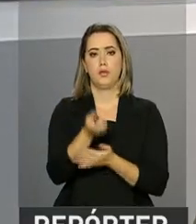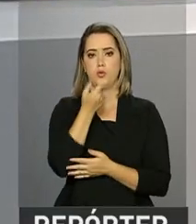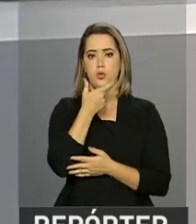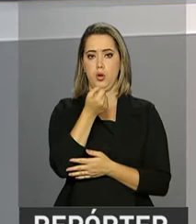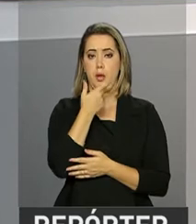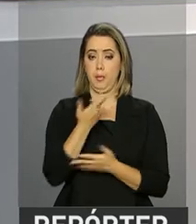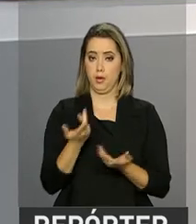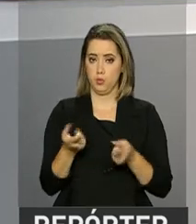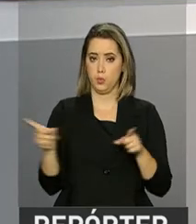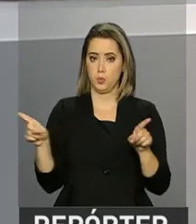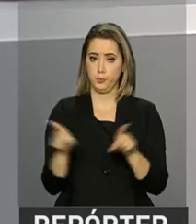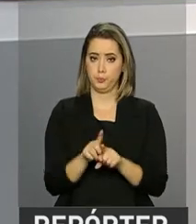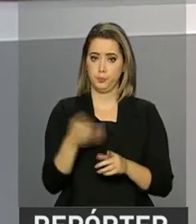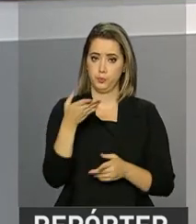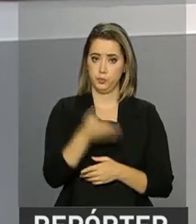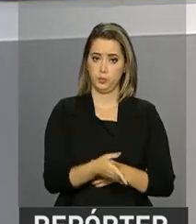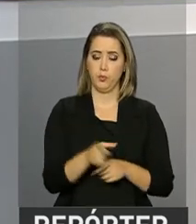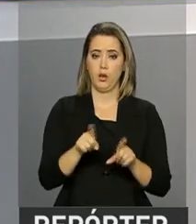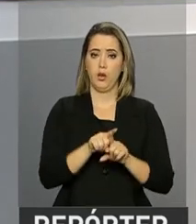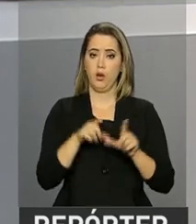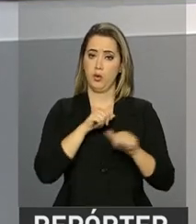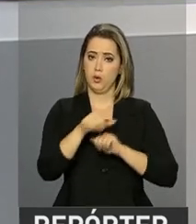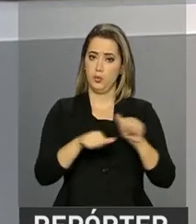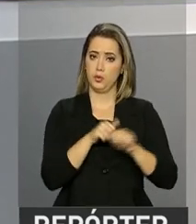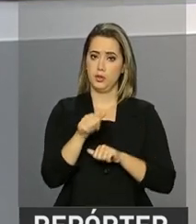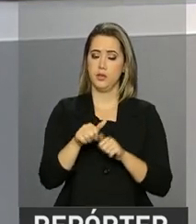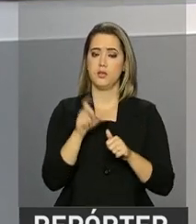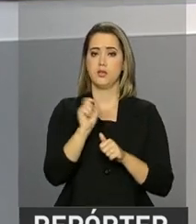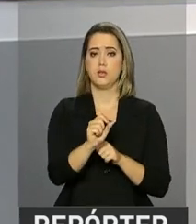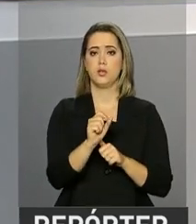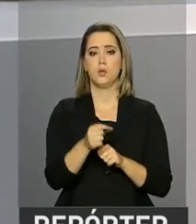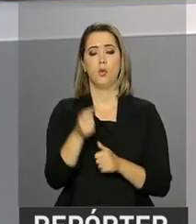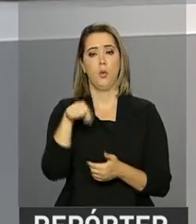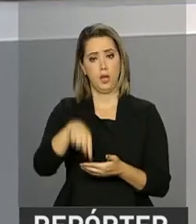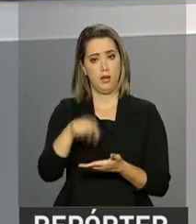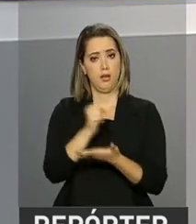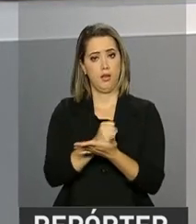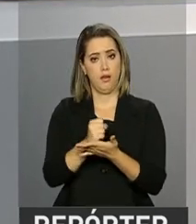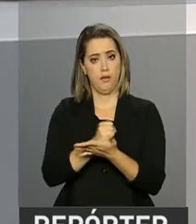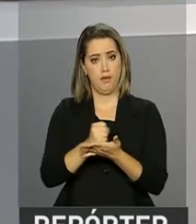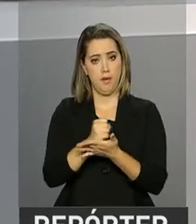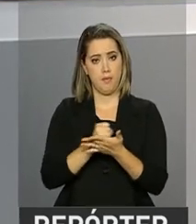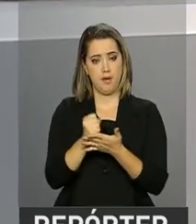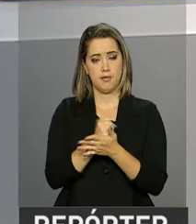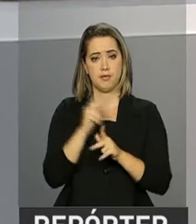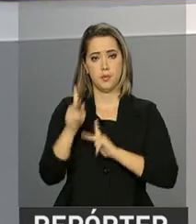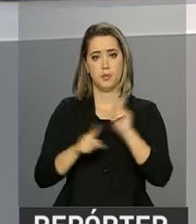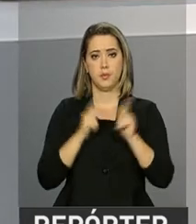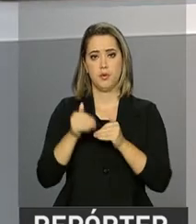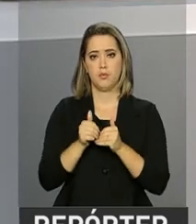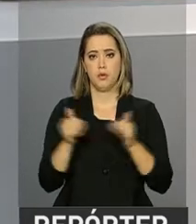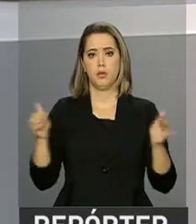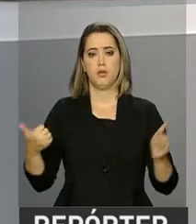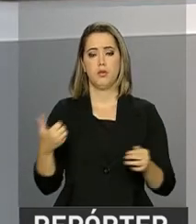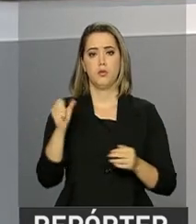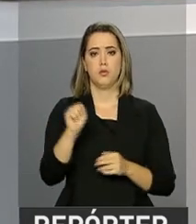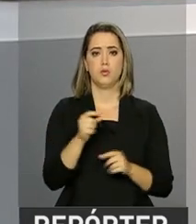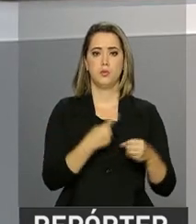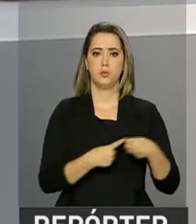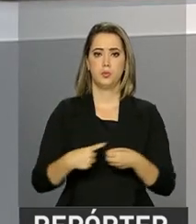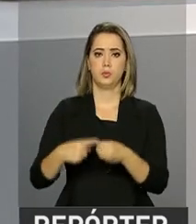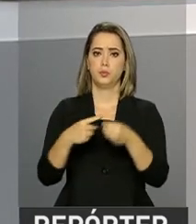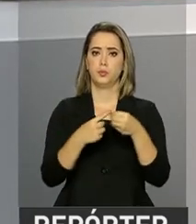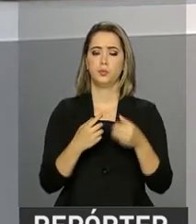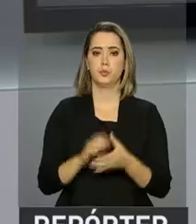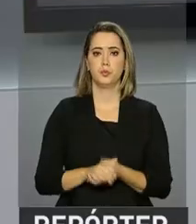a rede do aqui tem farmácia popular será ampliada em 18 municípios das regiões norte e nordeste do